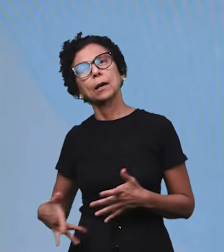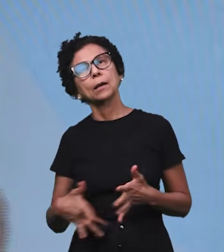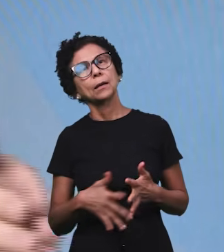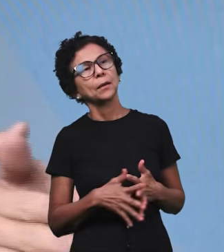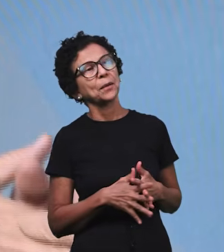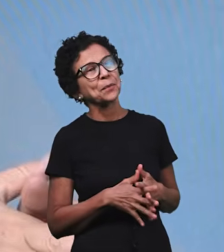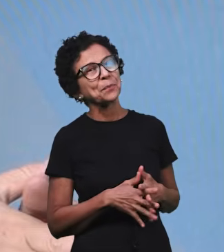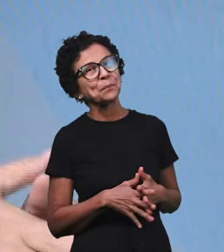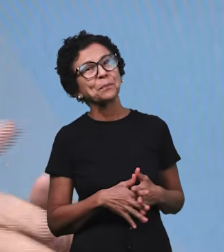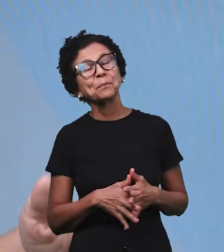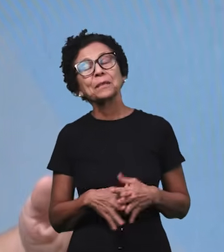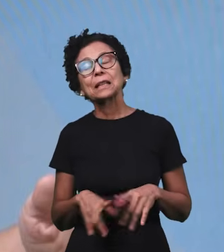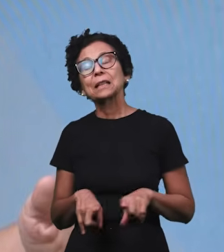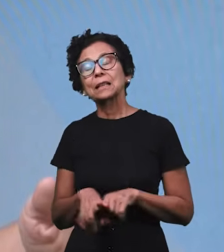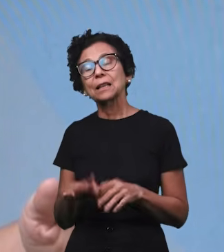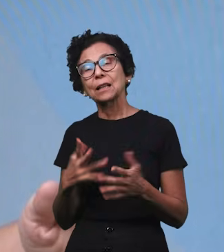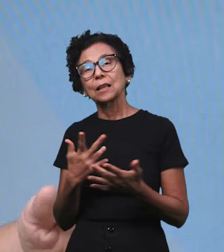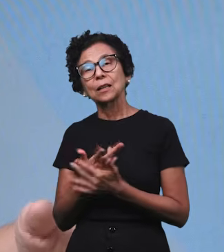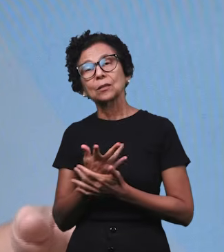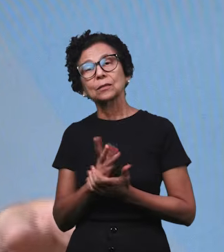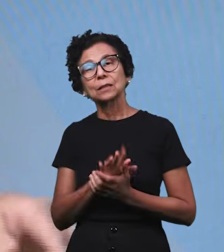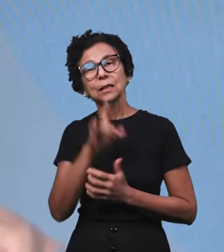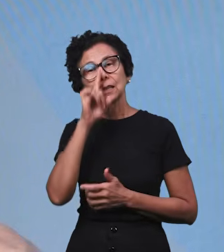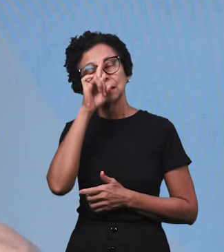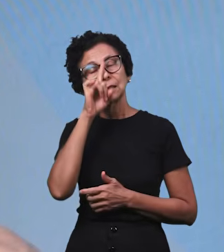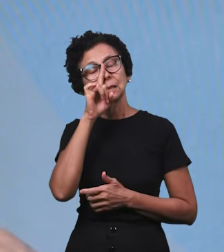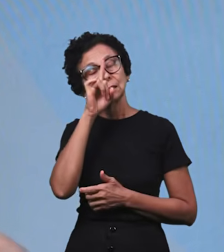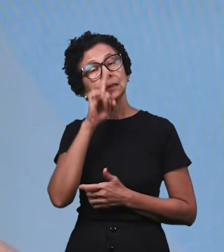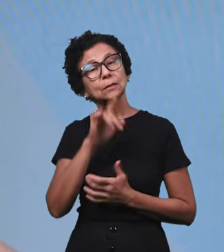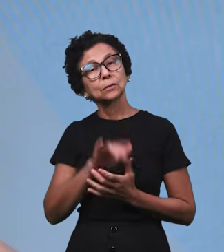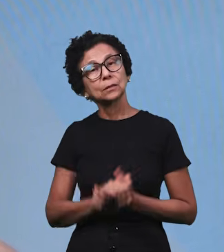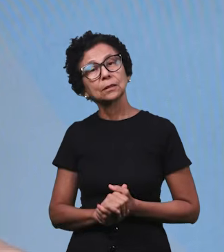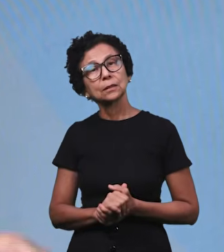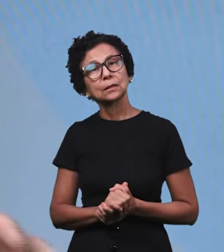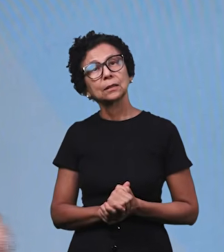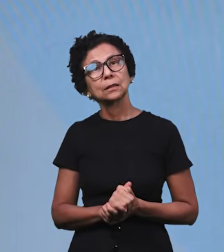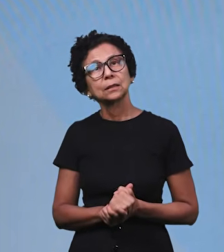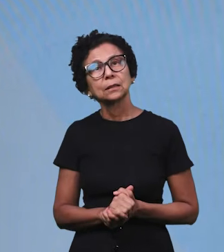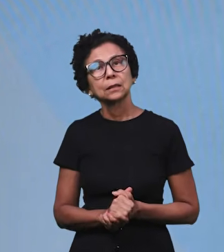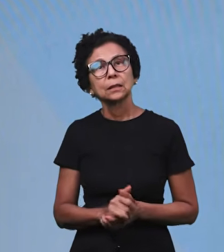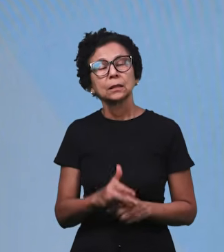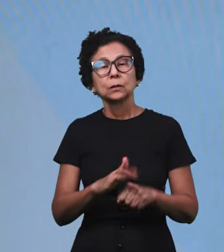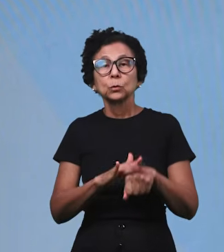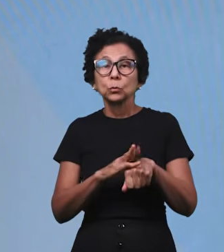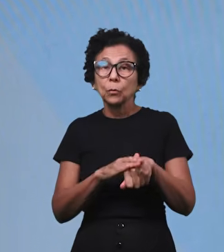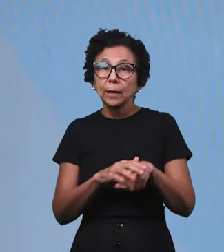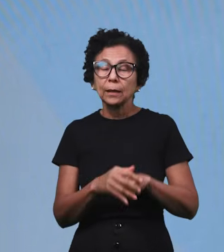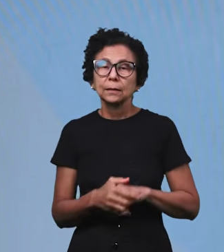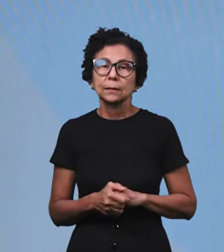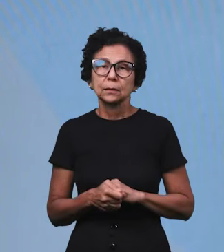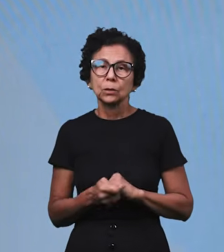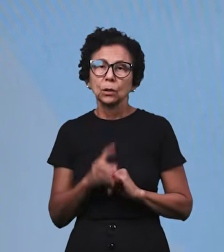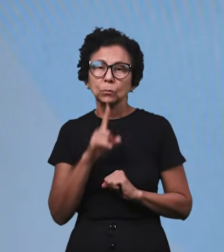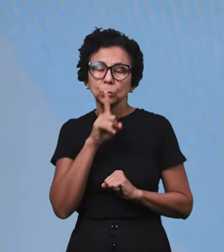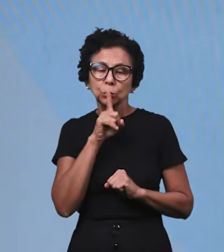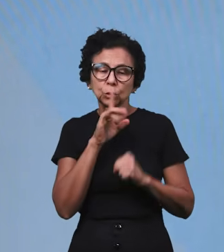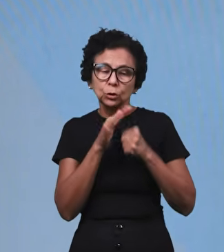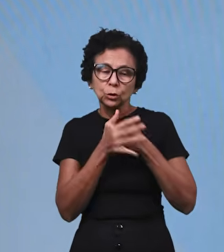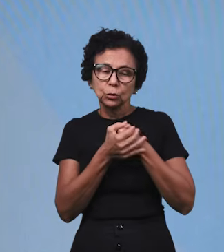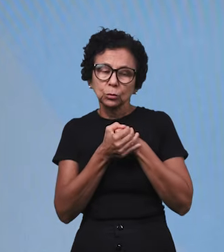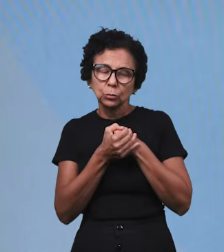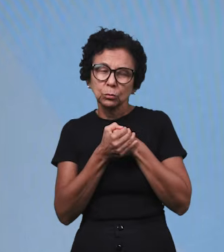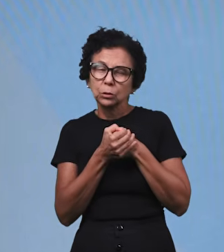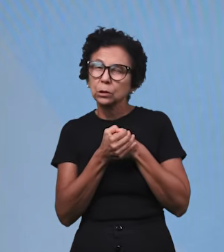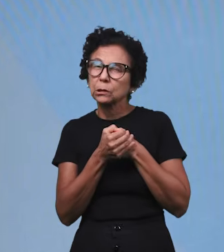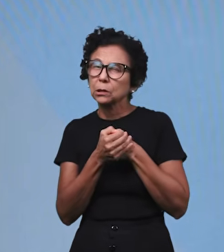né, acontece com os dois maiores fatores de risco, são hipertensão e diabetes. São doenças silenciosas, né? As